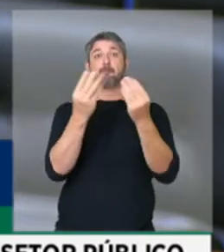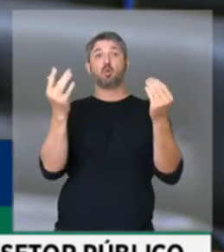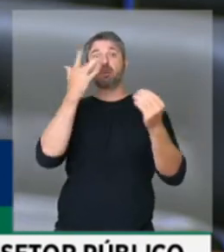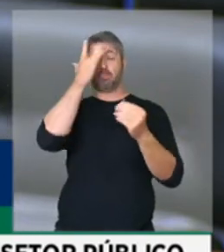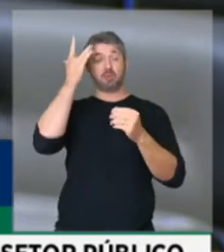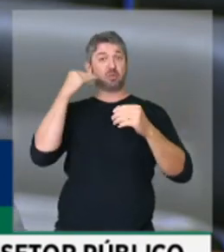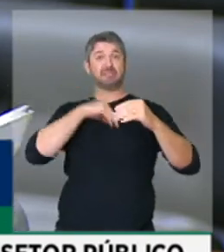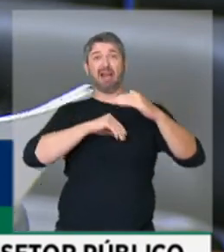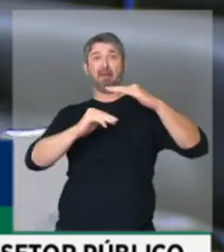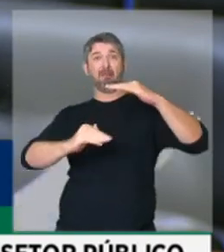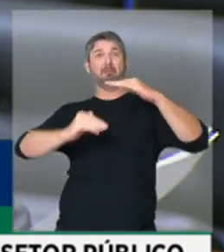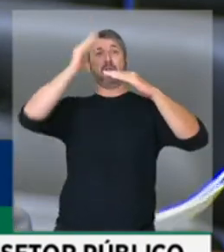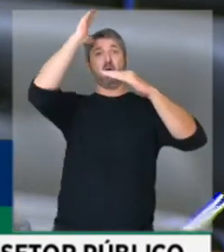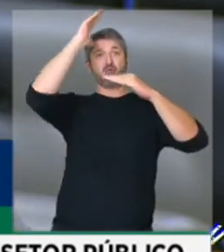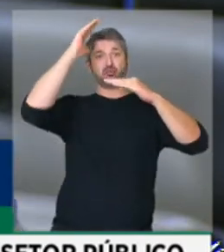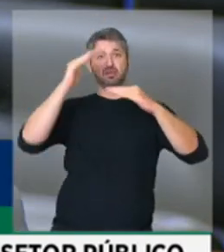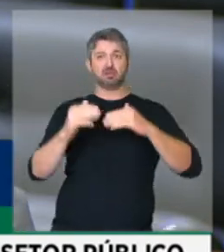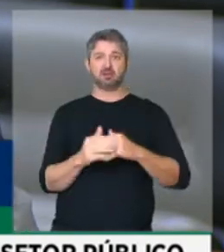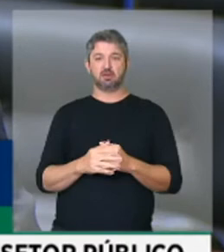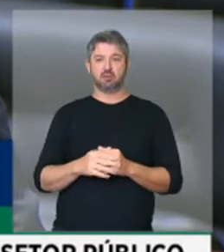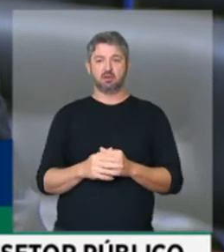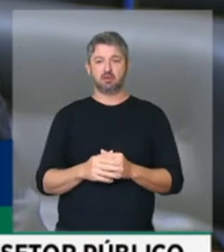mais.